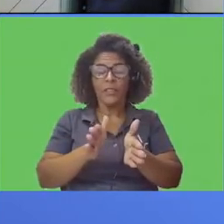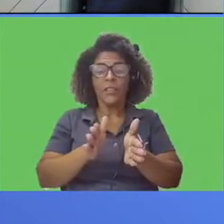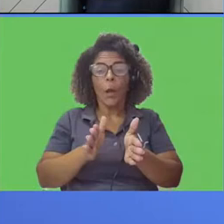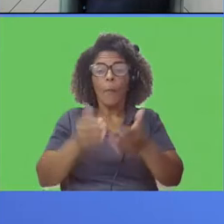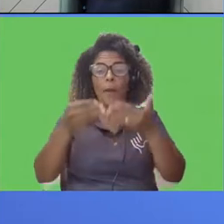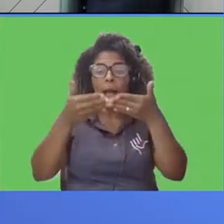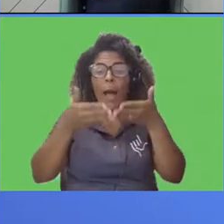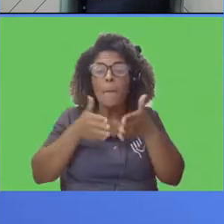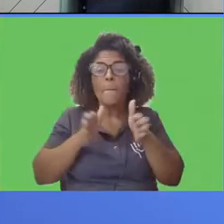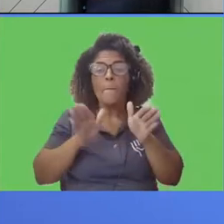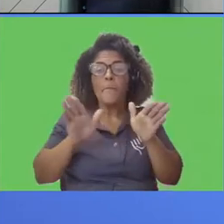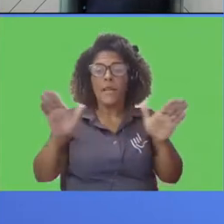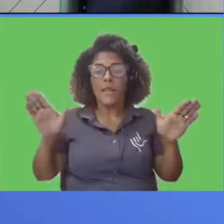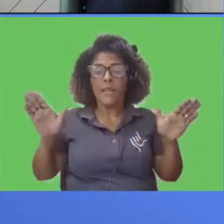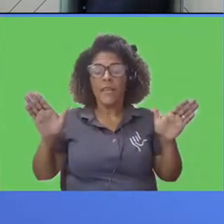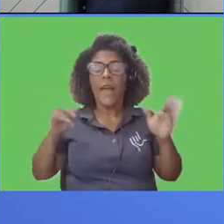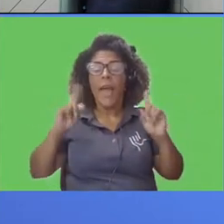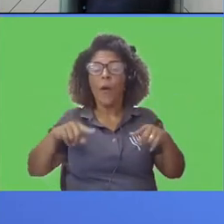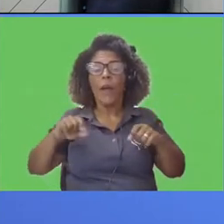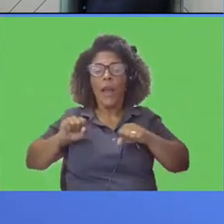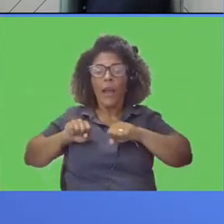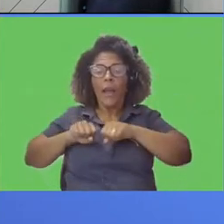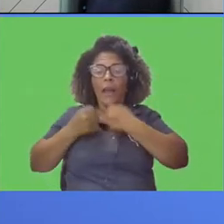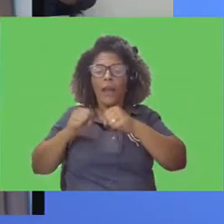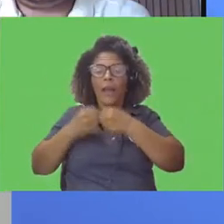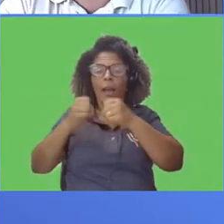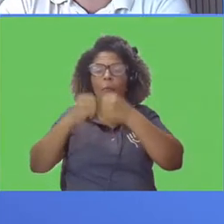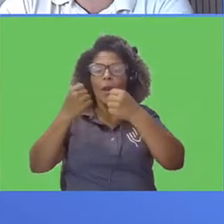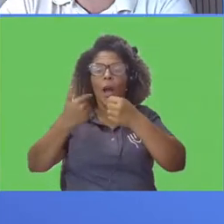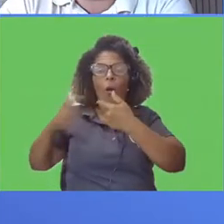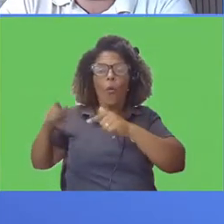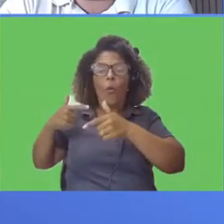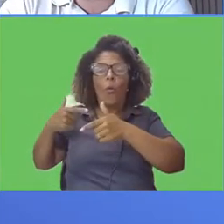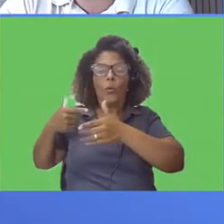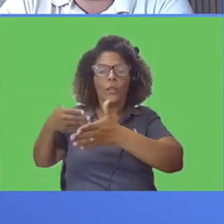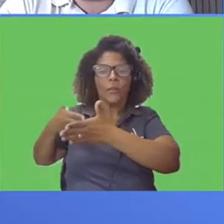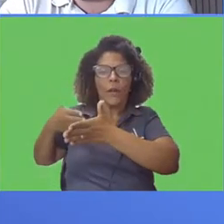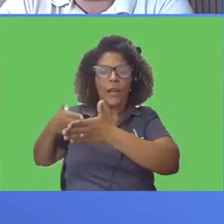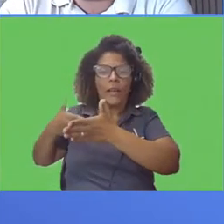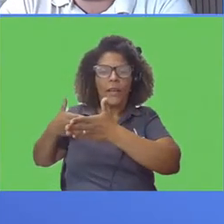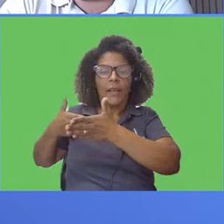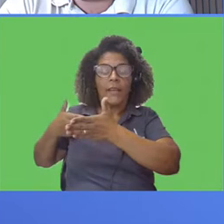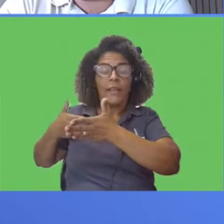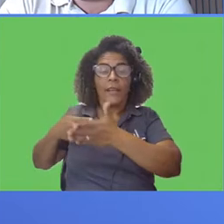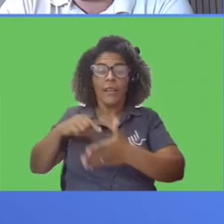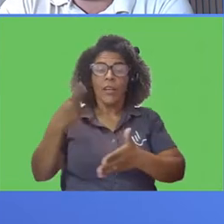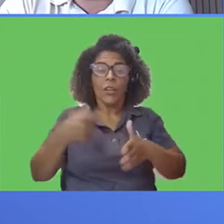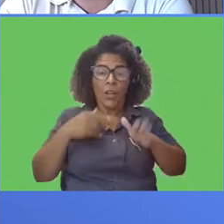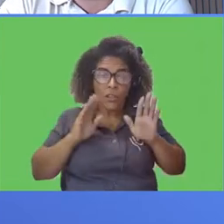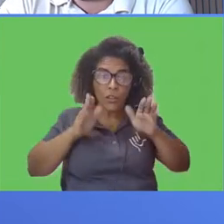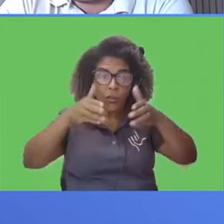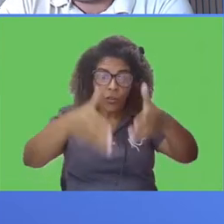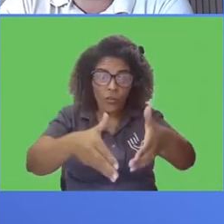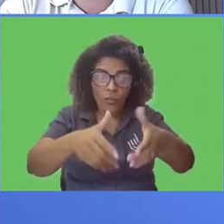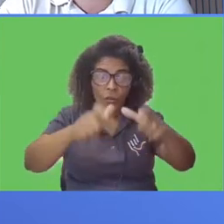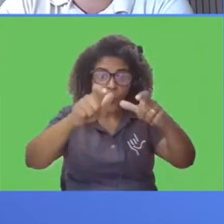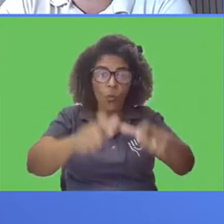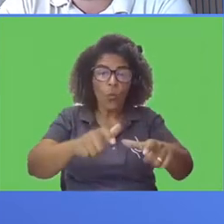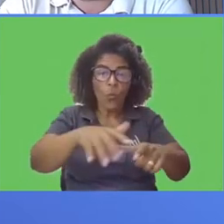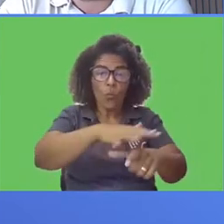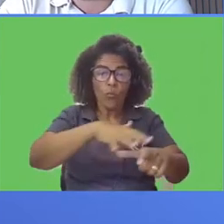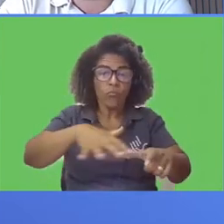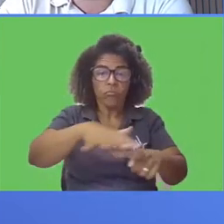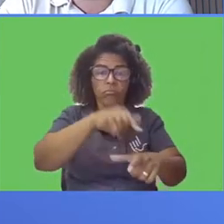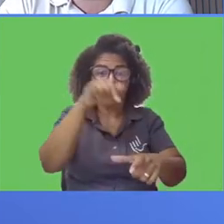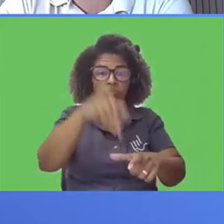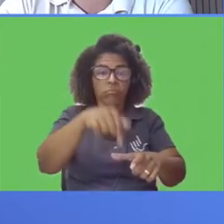né, de eliminação de barreiras mesmo, né? Porque muitas vezes a gente fica muito focado na acessibilidade sobre o ponto de